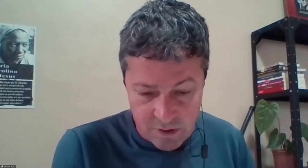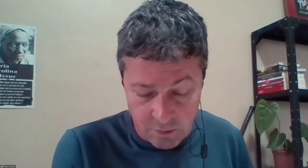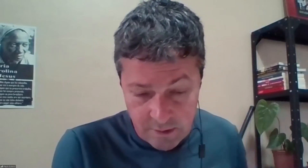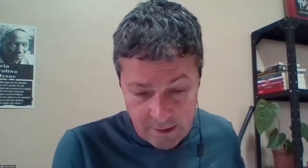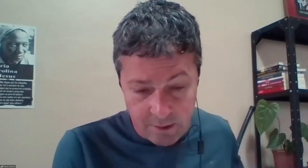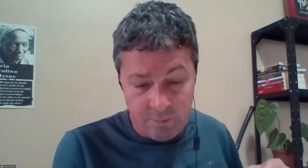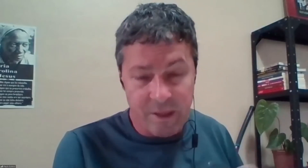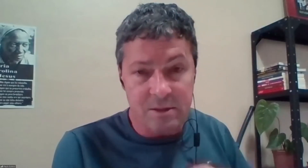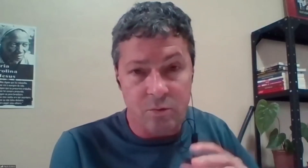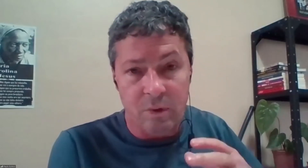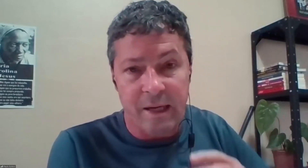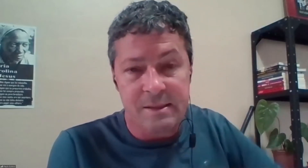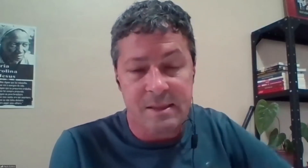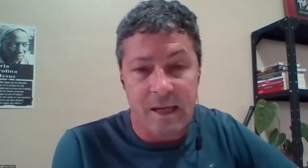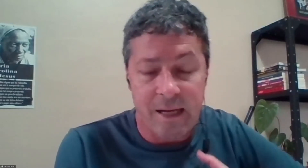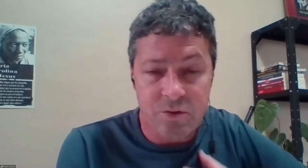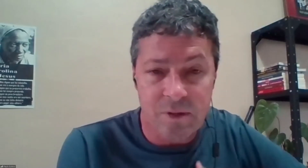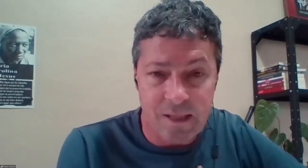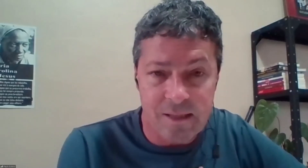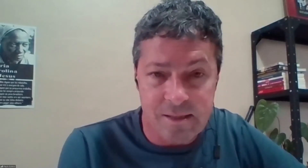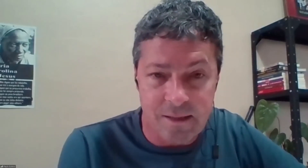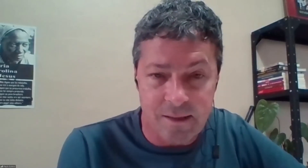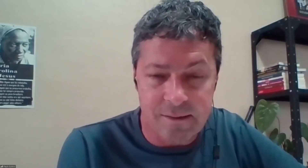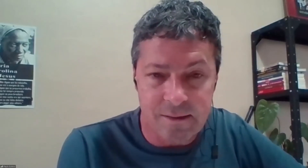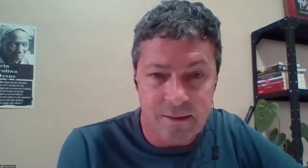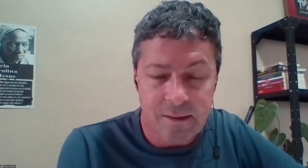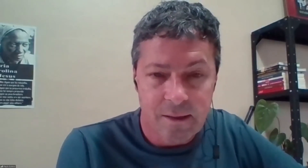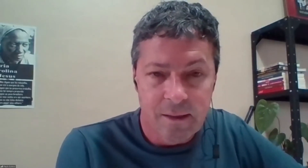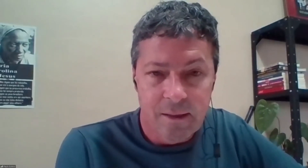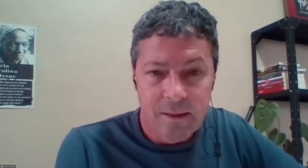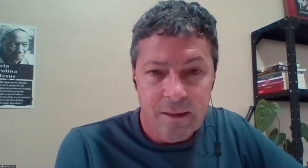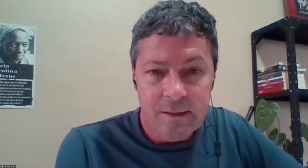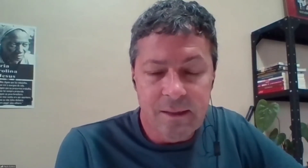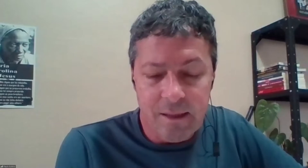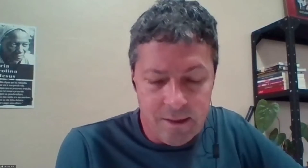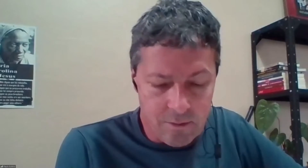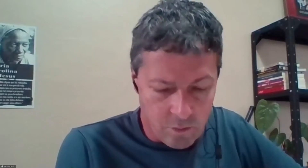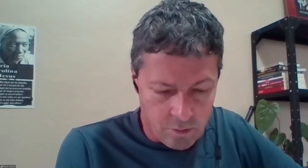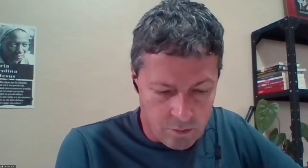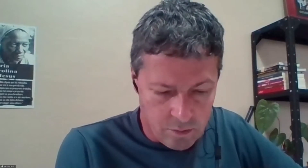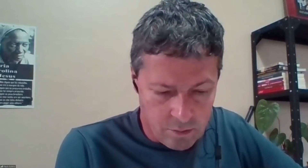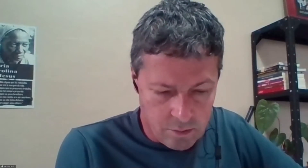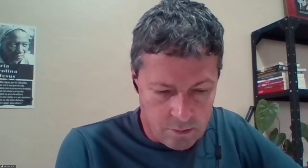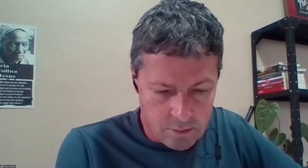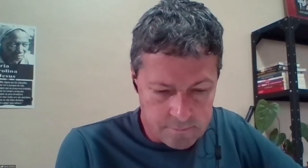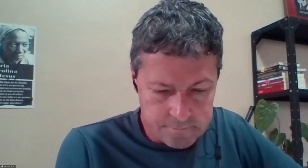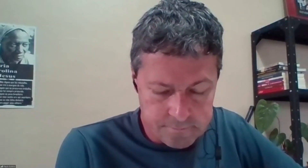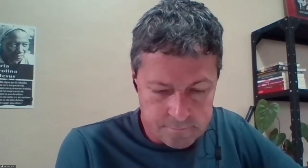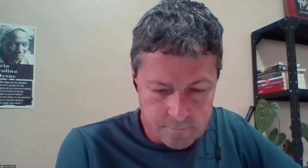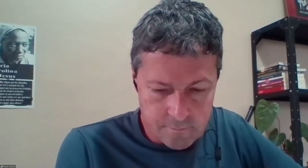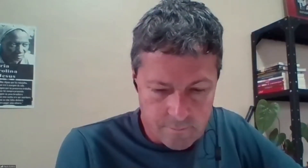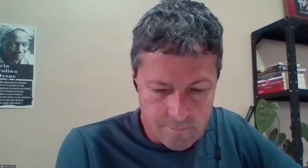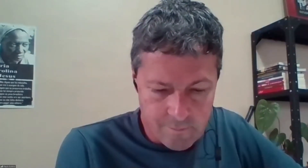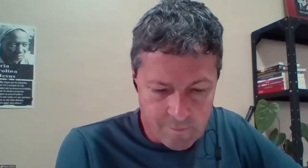princípios. Eu em particular, assim, acho interessante que